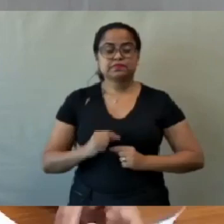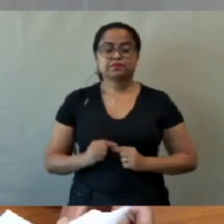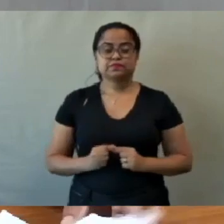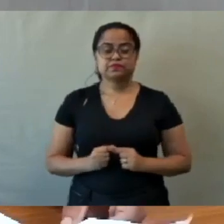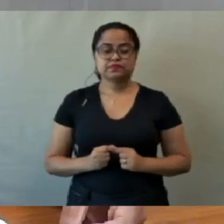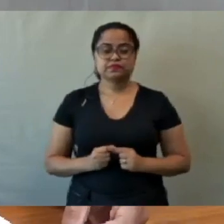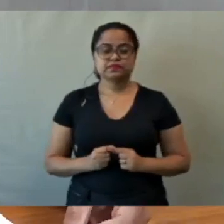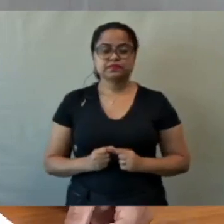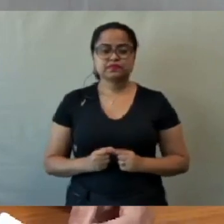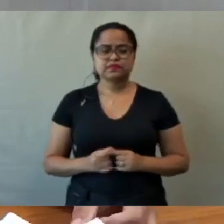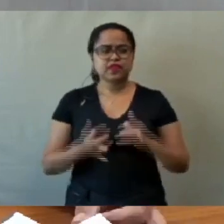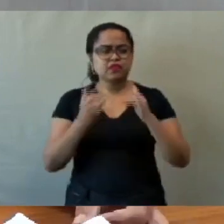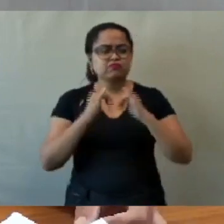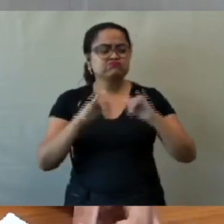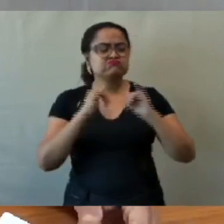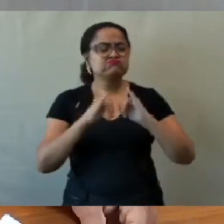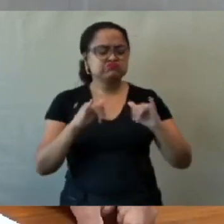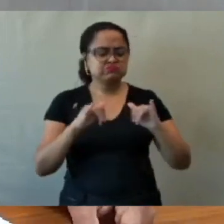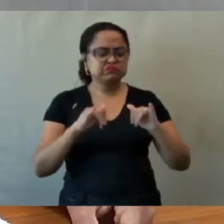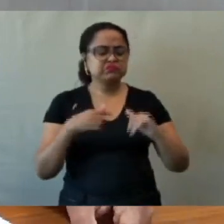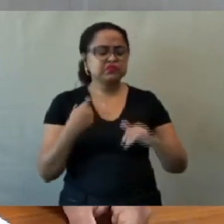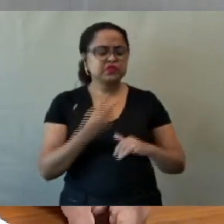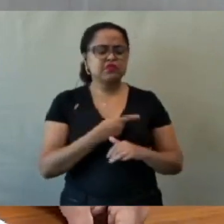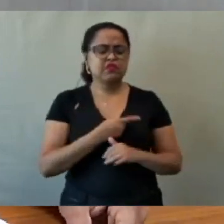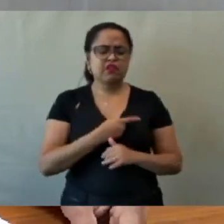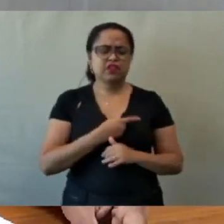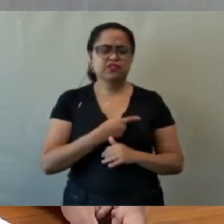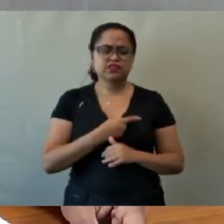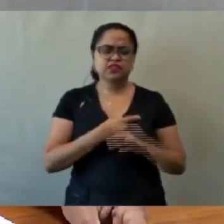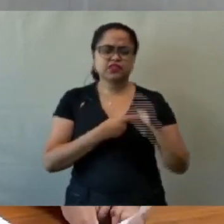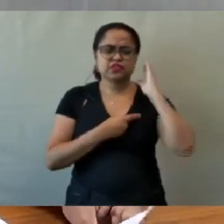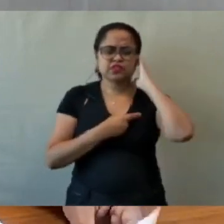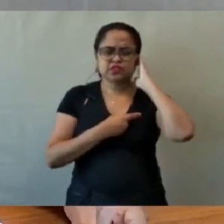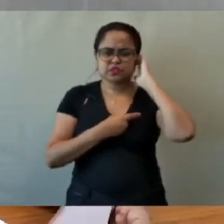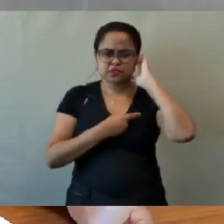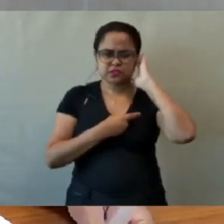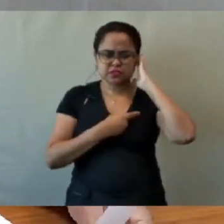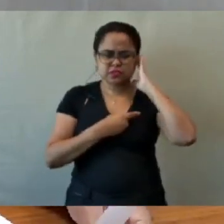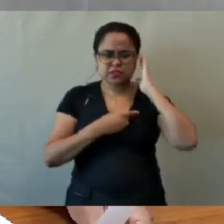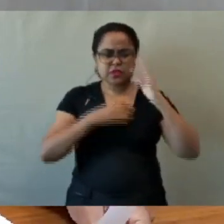de dizer também que nós somos os profissionais que recebem